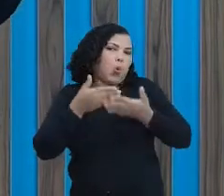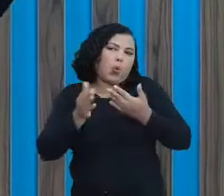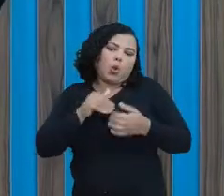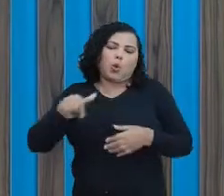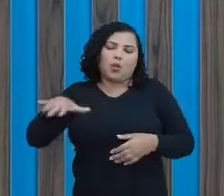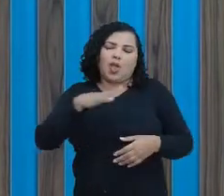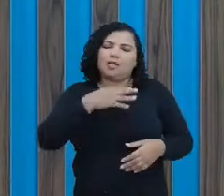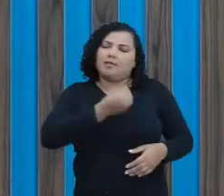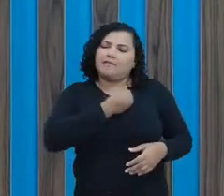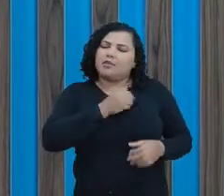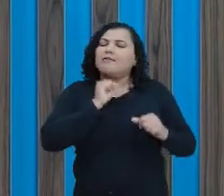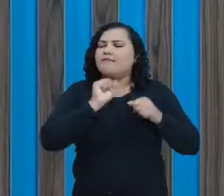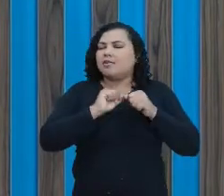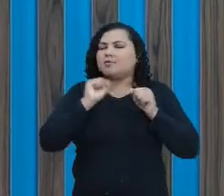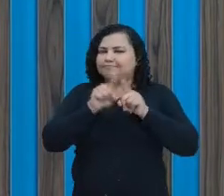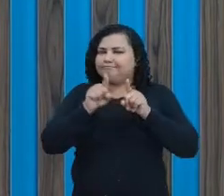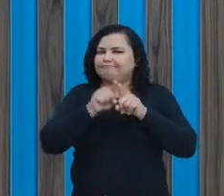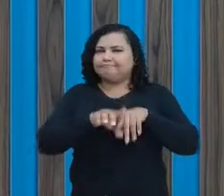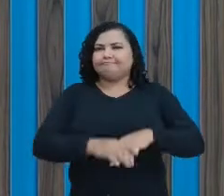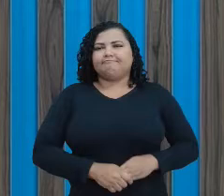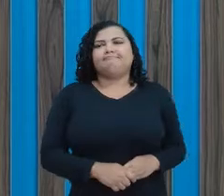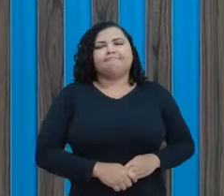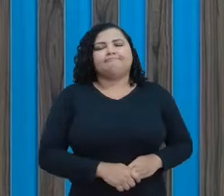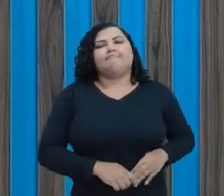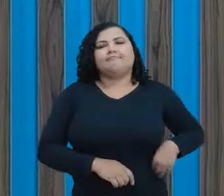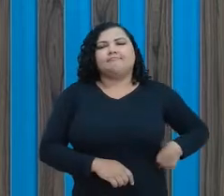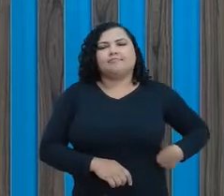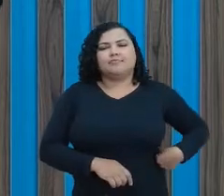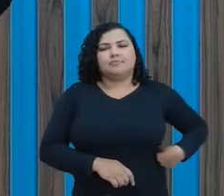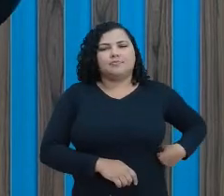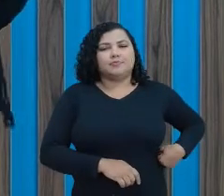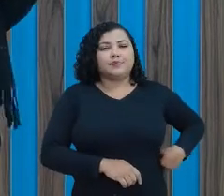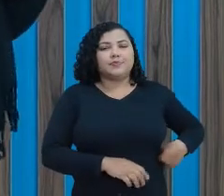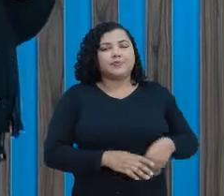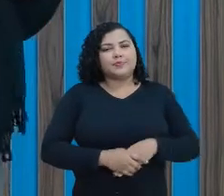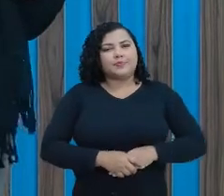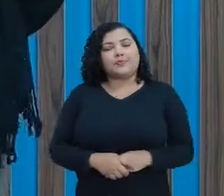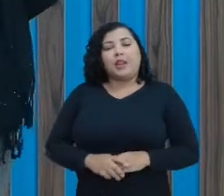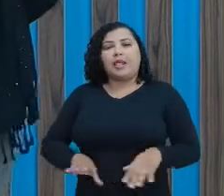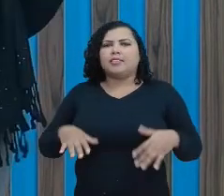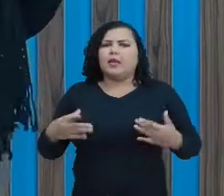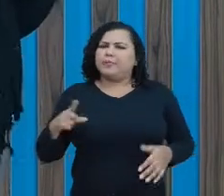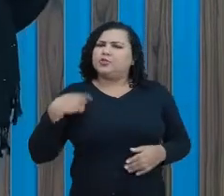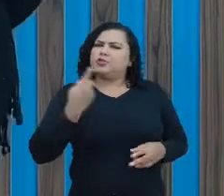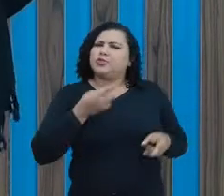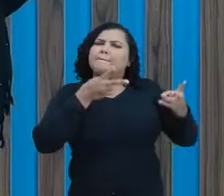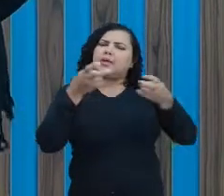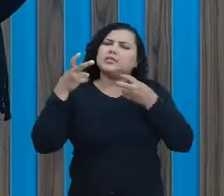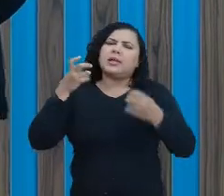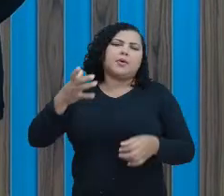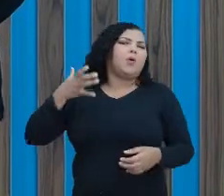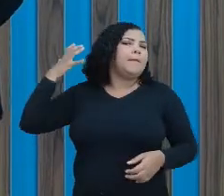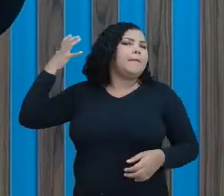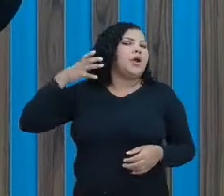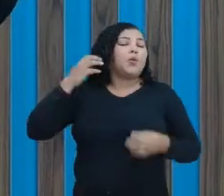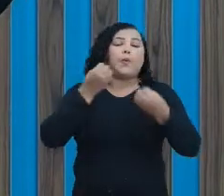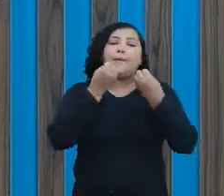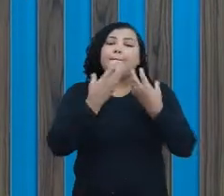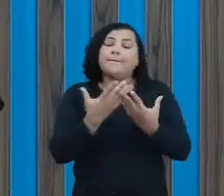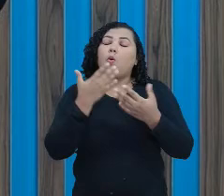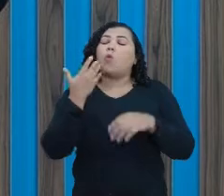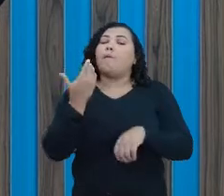adiante um pouquinho para a gente ver, para a gente perceber os sons. Um bom exercício é a gente tentar